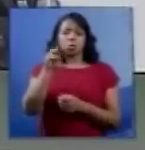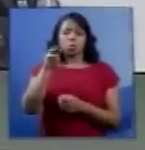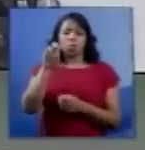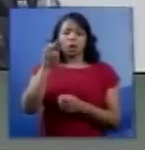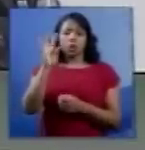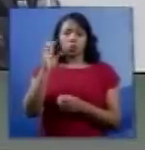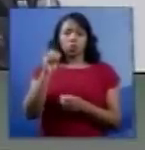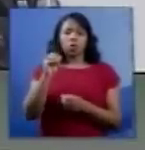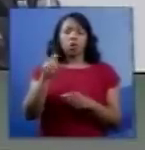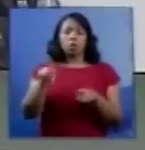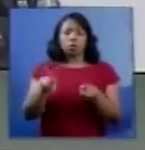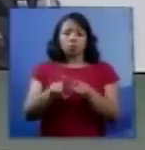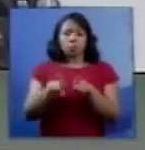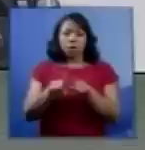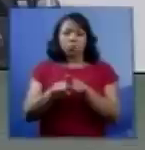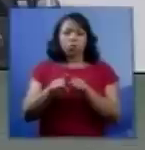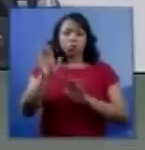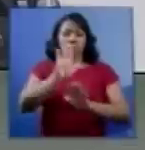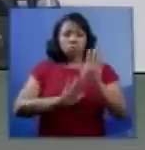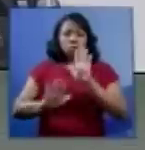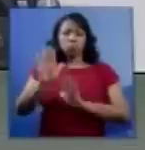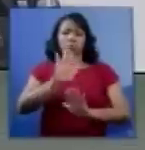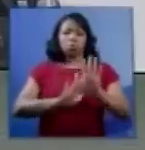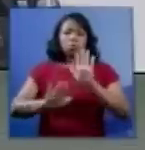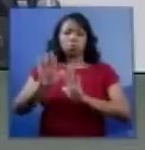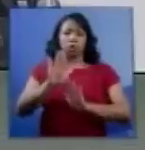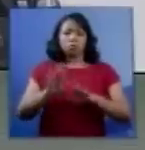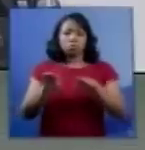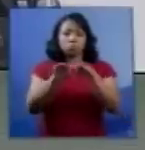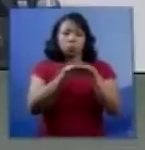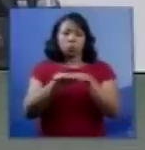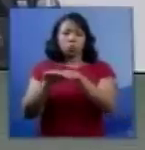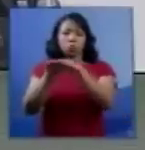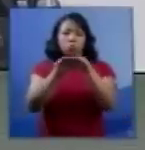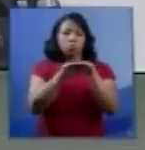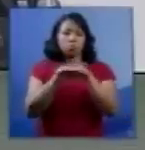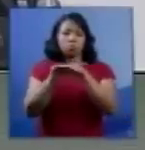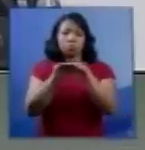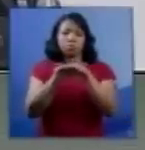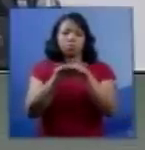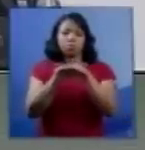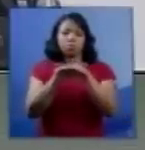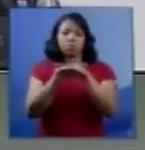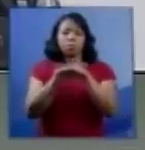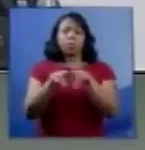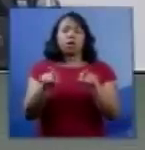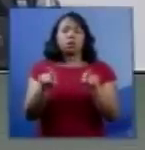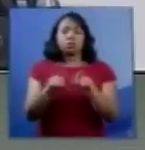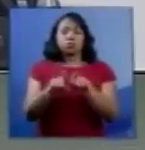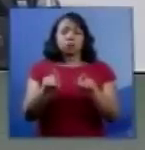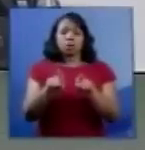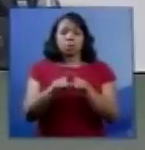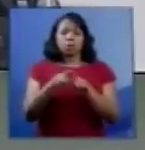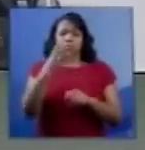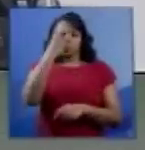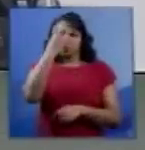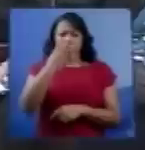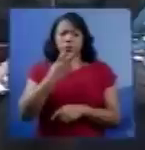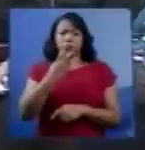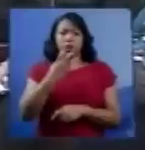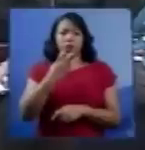corte se debruçar com o cuidado com a serenidade e com